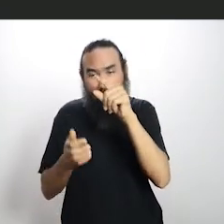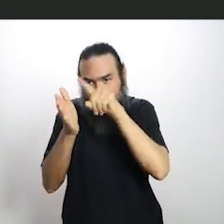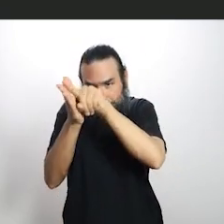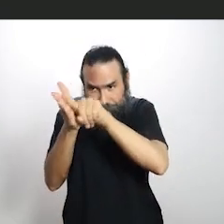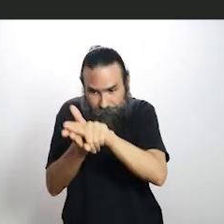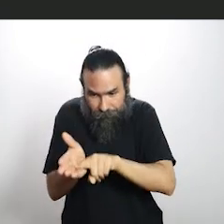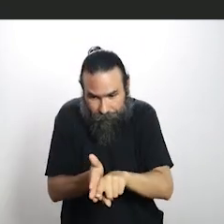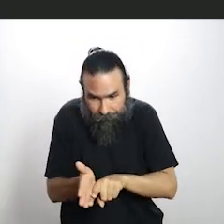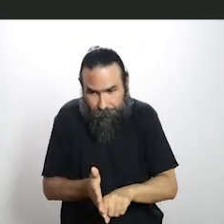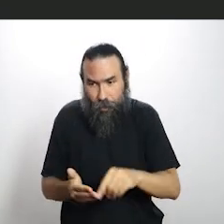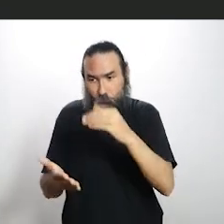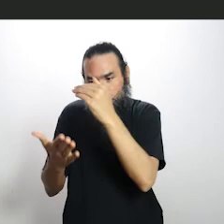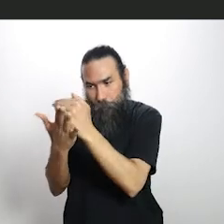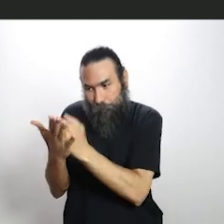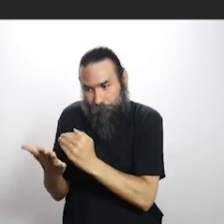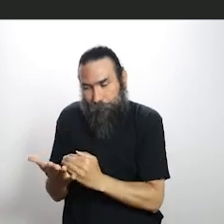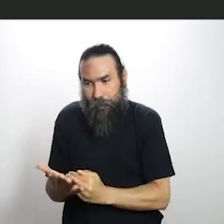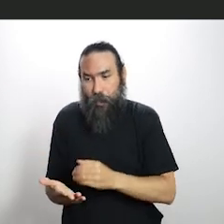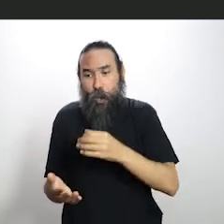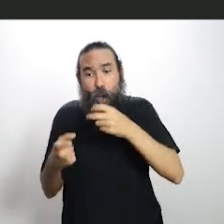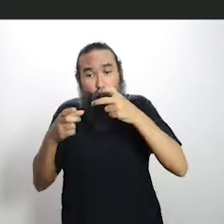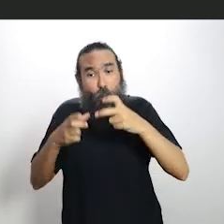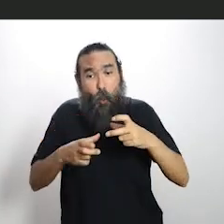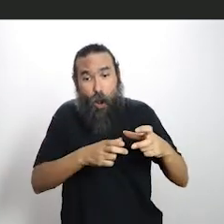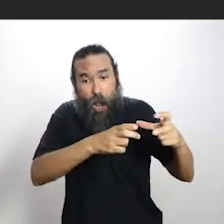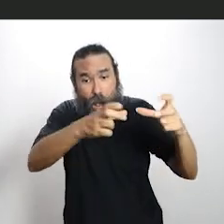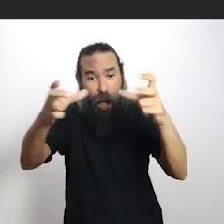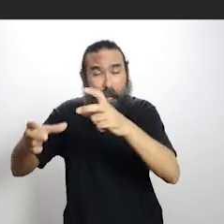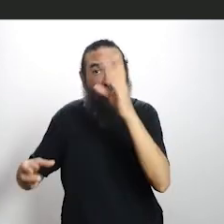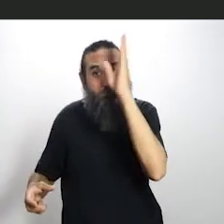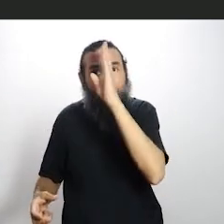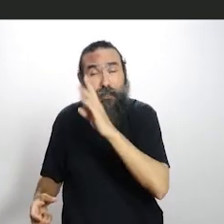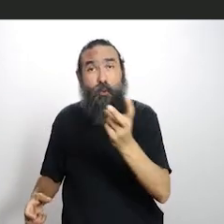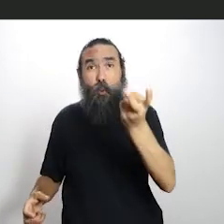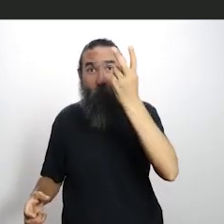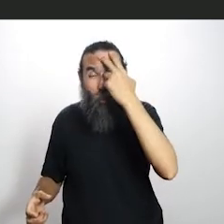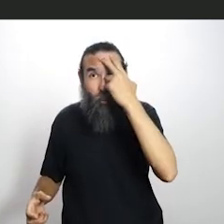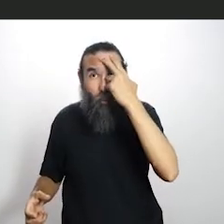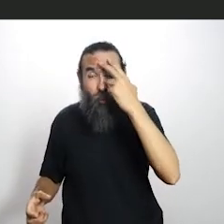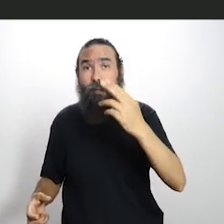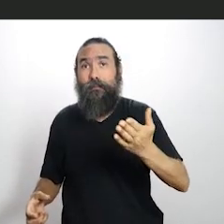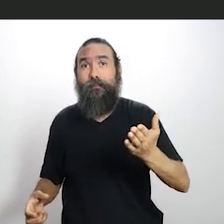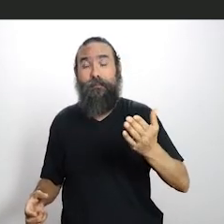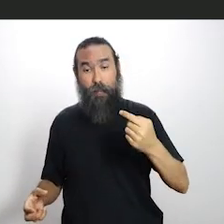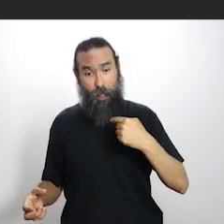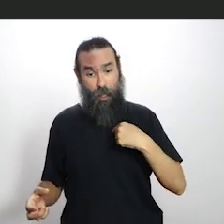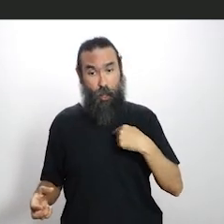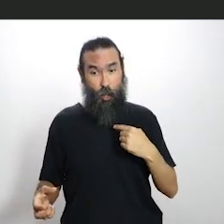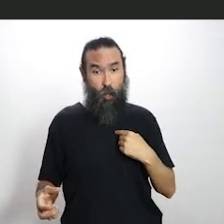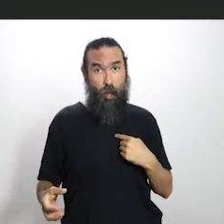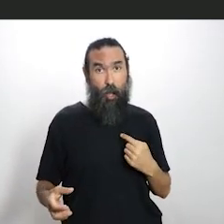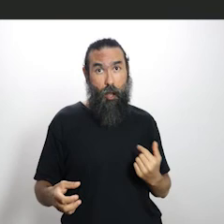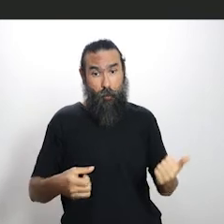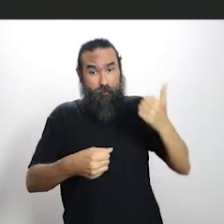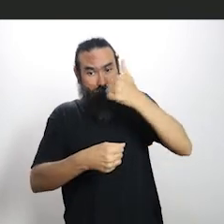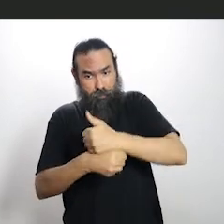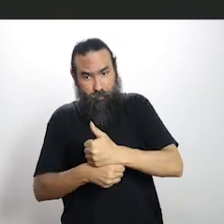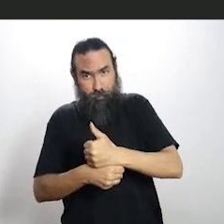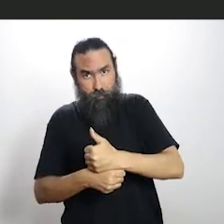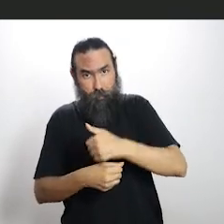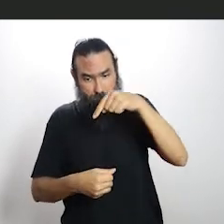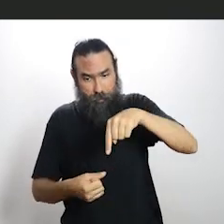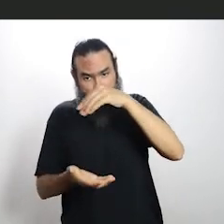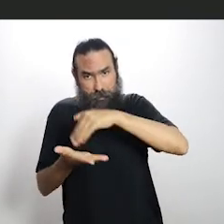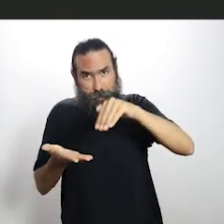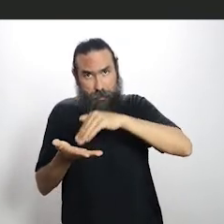os trabalhadores da cultura os espaços culturais onde é que estão onde é que estão cadastrados não tem então nós lançamos isso lá em janeiro